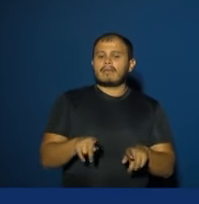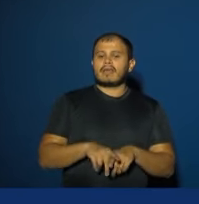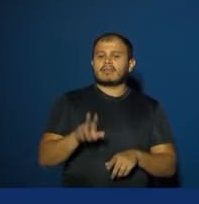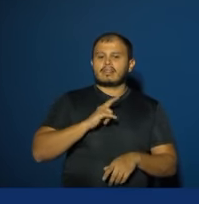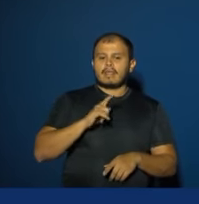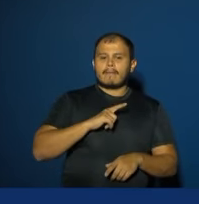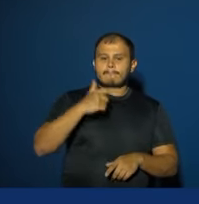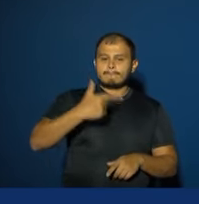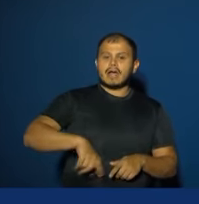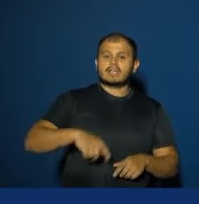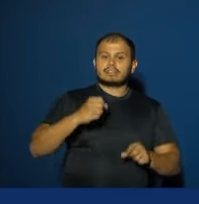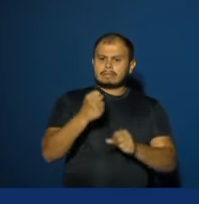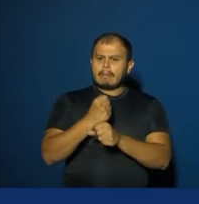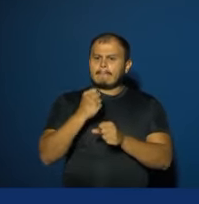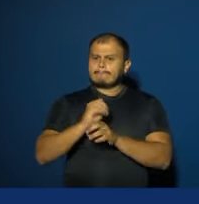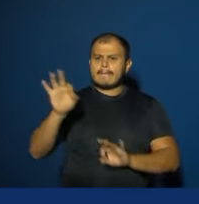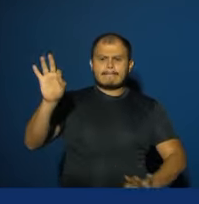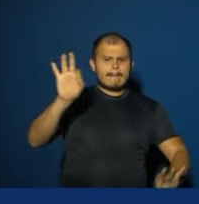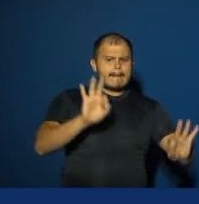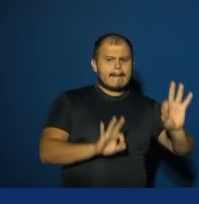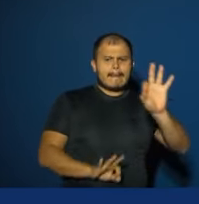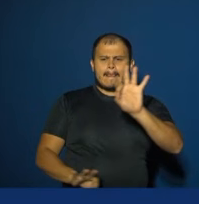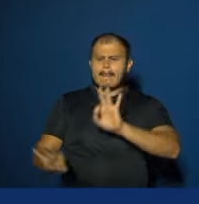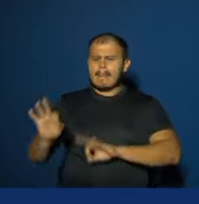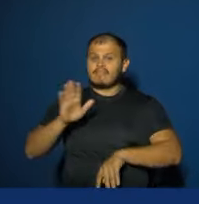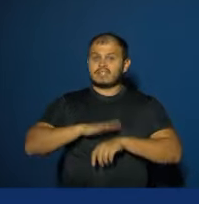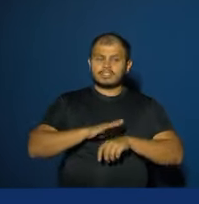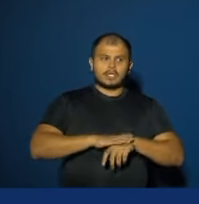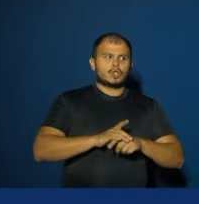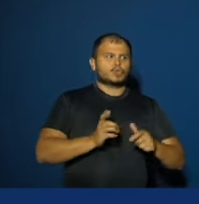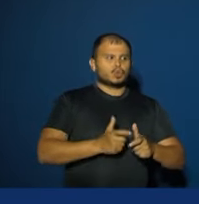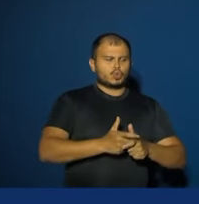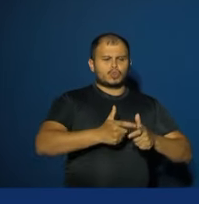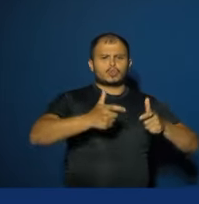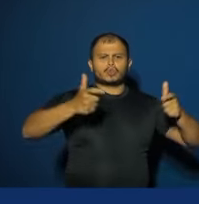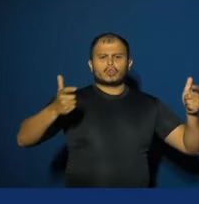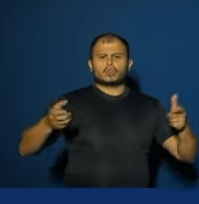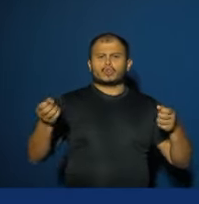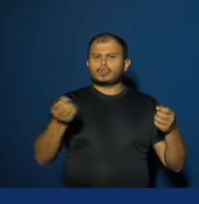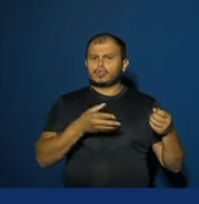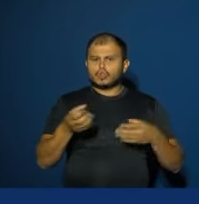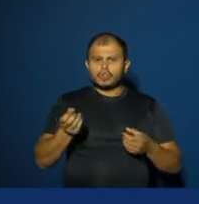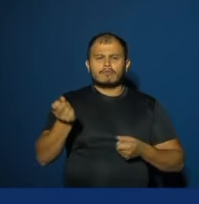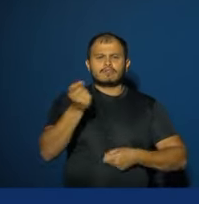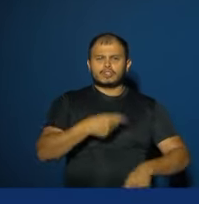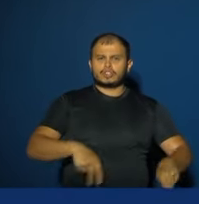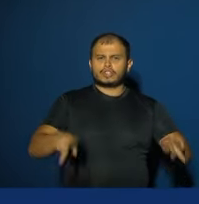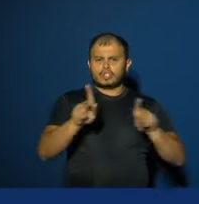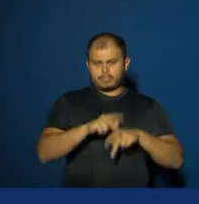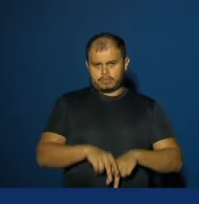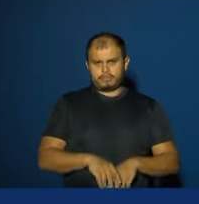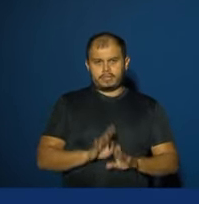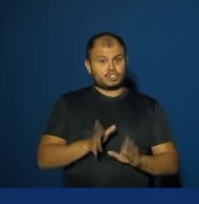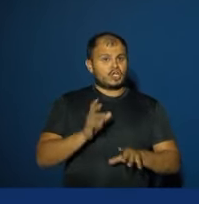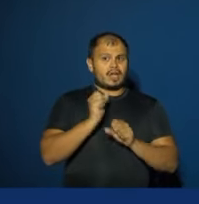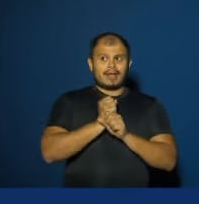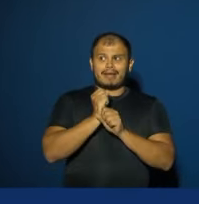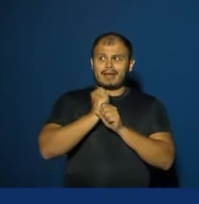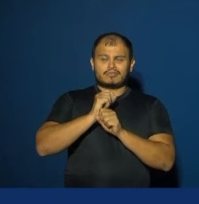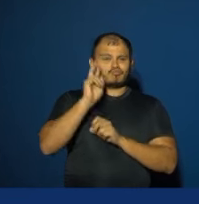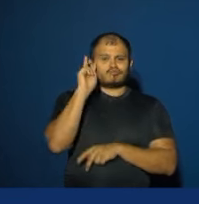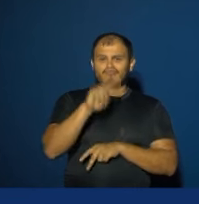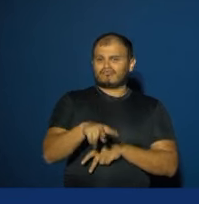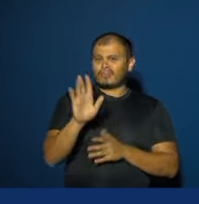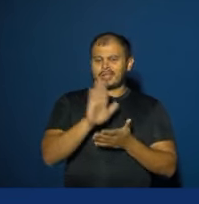mais tijolo né com expansão de shoppings eventualmente com novos shoppings é uma coisa que a gente não vê há muitos anos